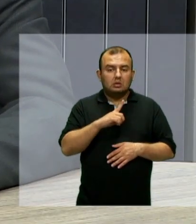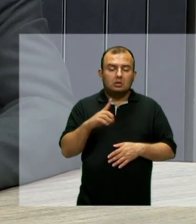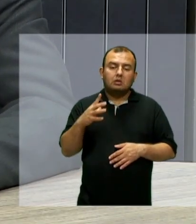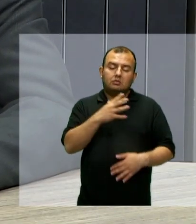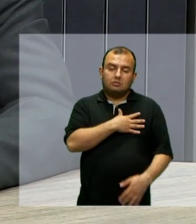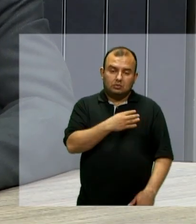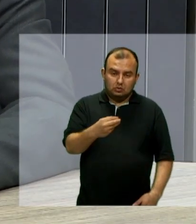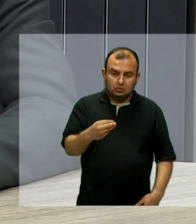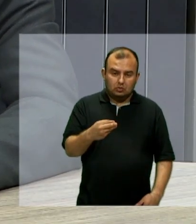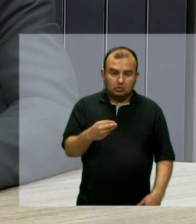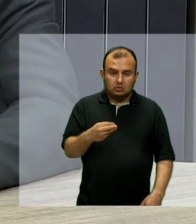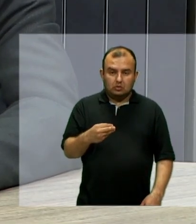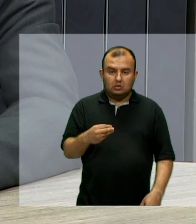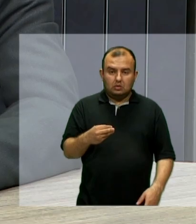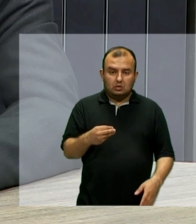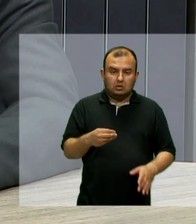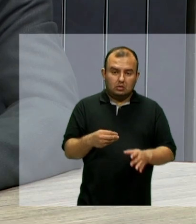filhos